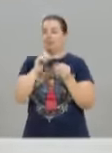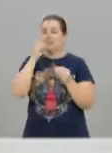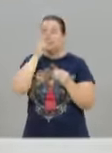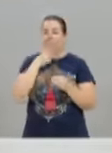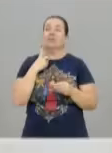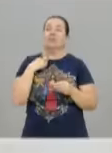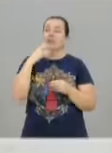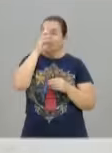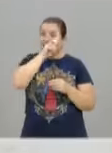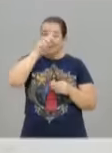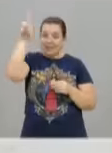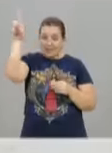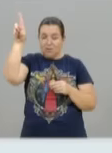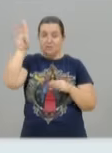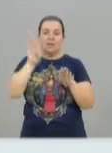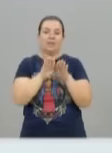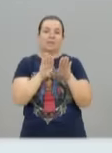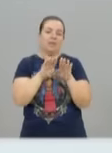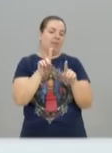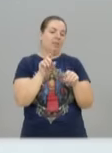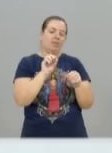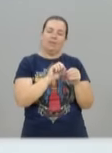nós estamos com a nossa